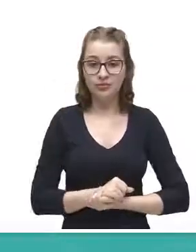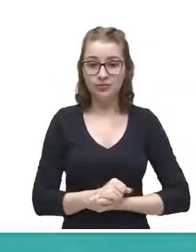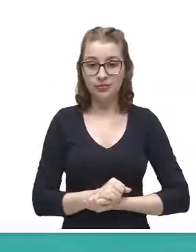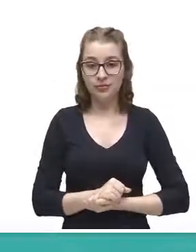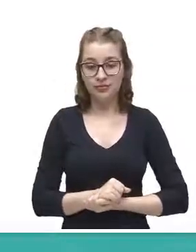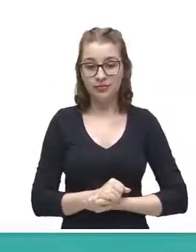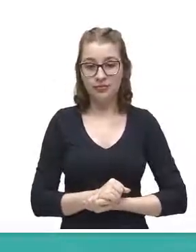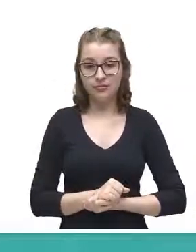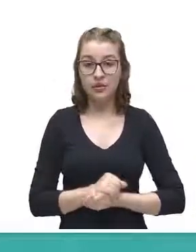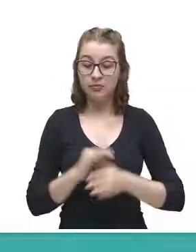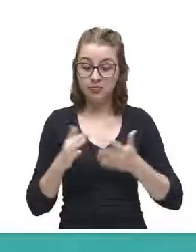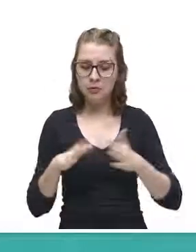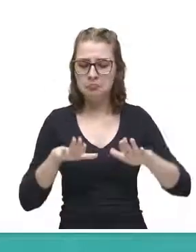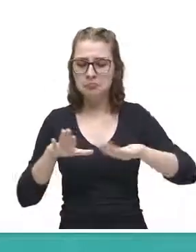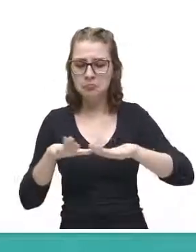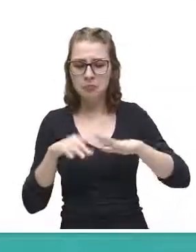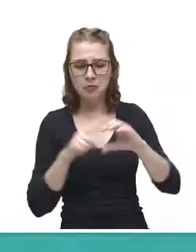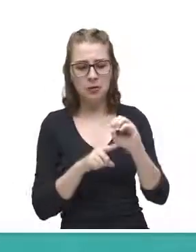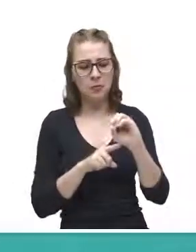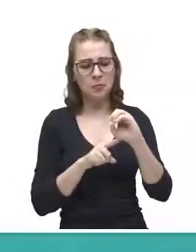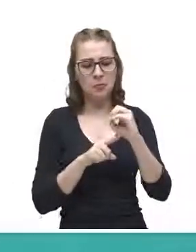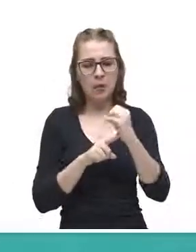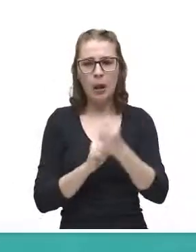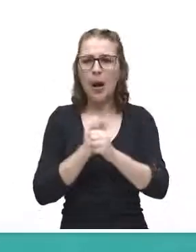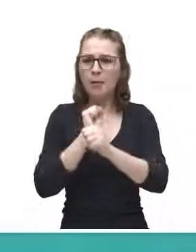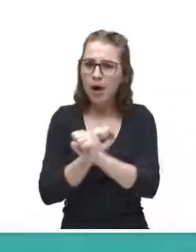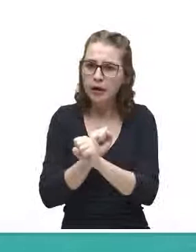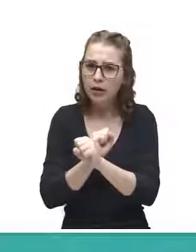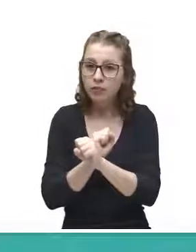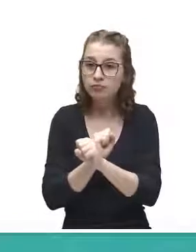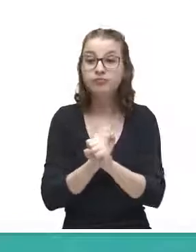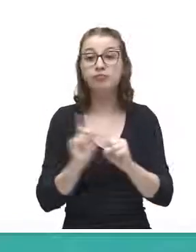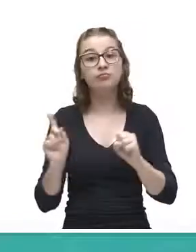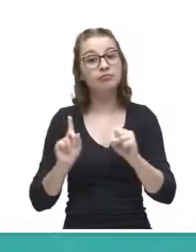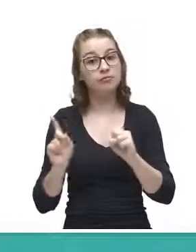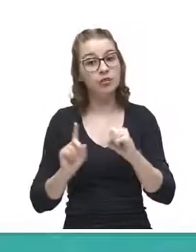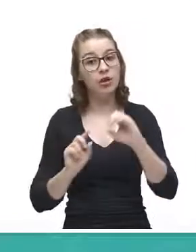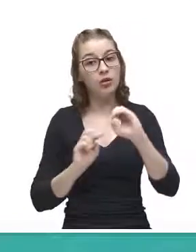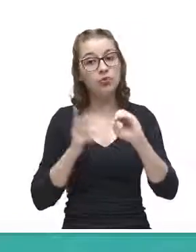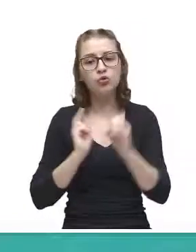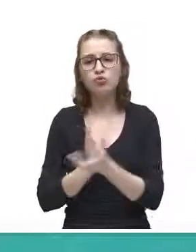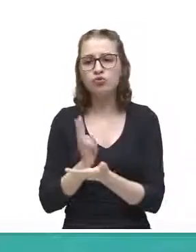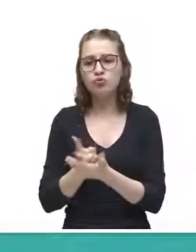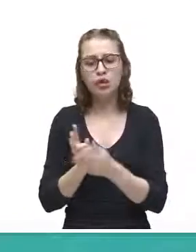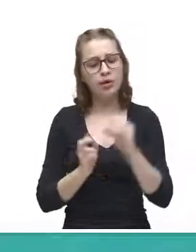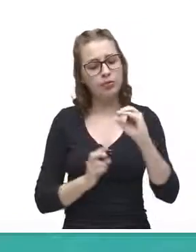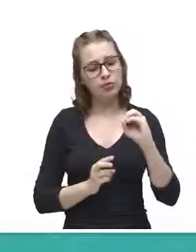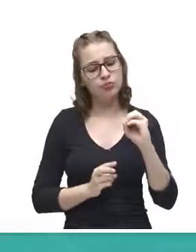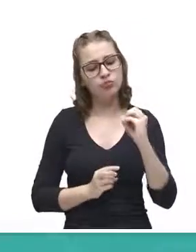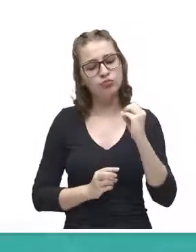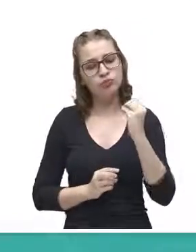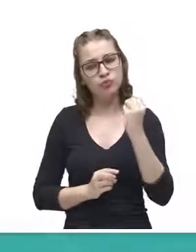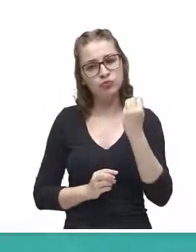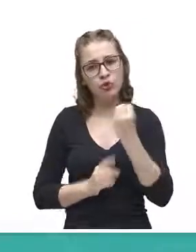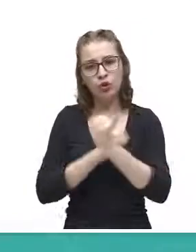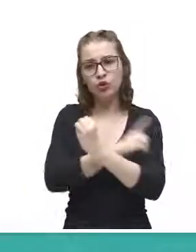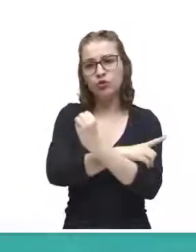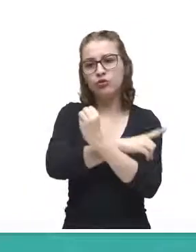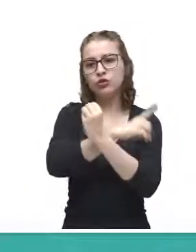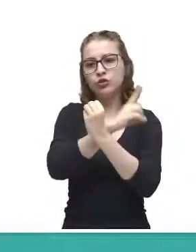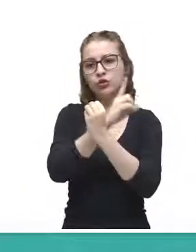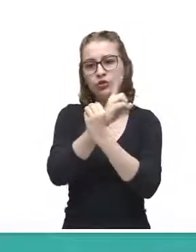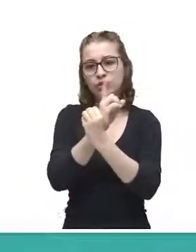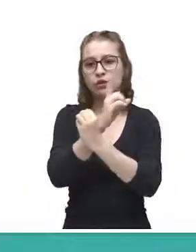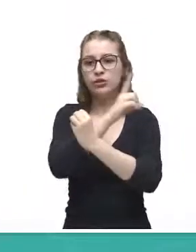esse movimento ele não para, então nós vamos ter os dias e as noites, ok? Então, é importante ter